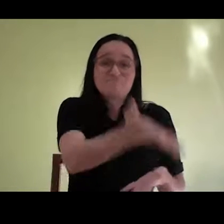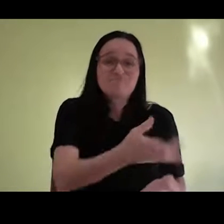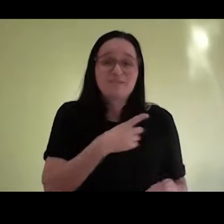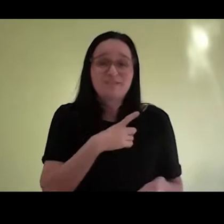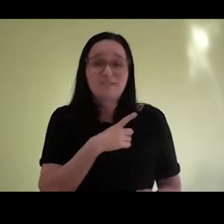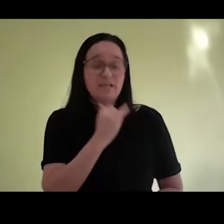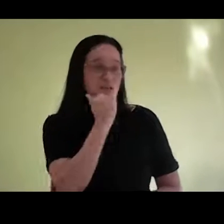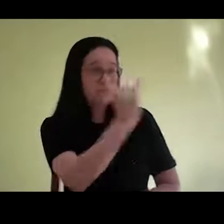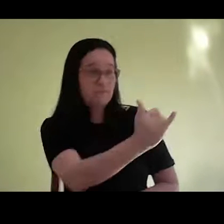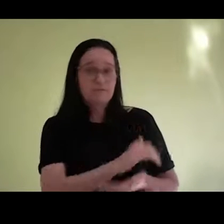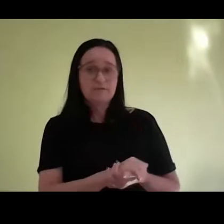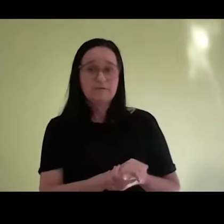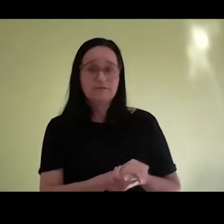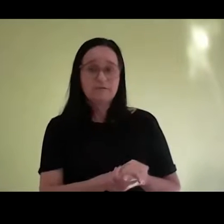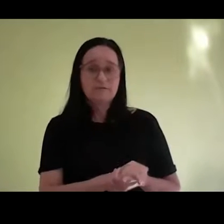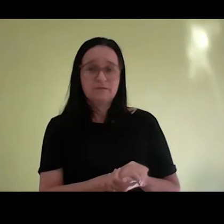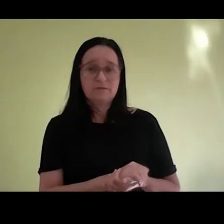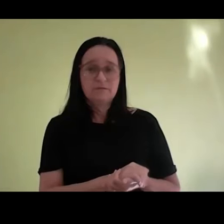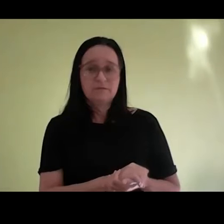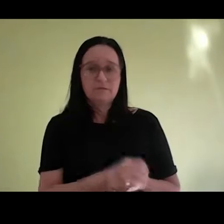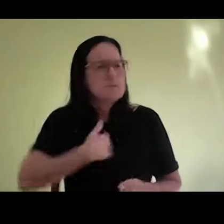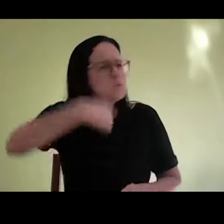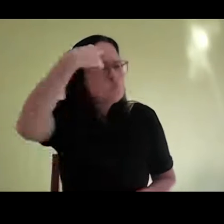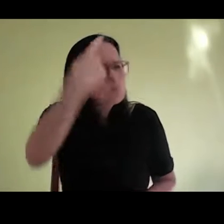assim, mas eu não sei blockchain.